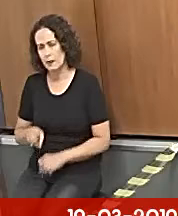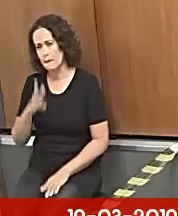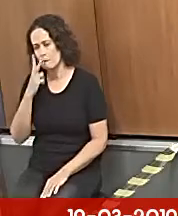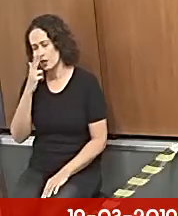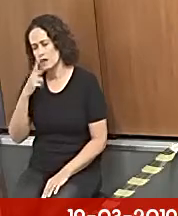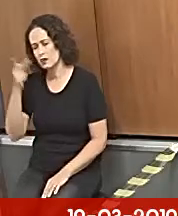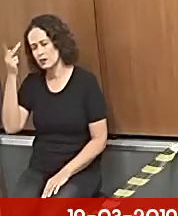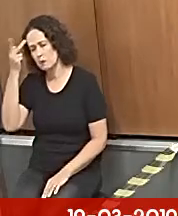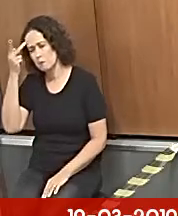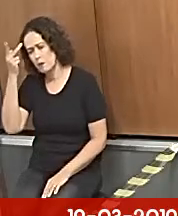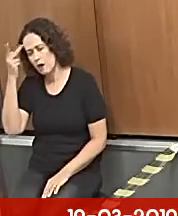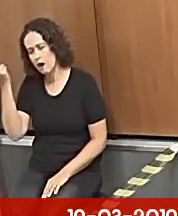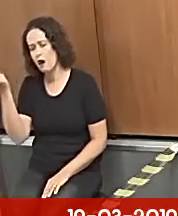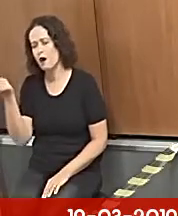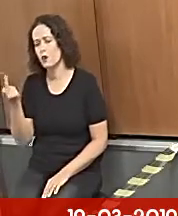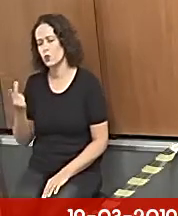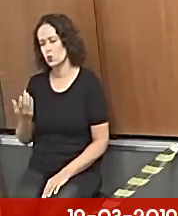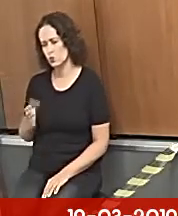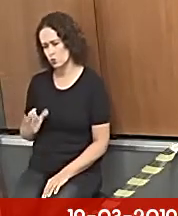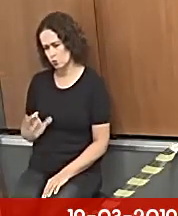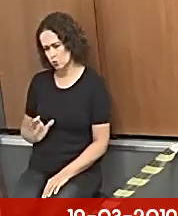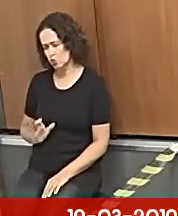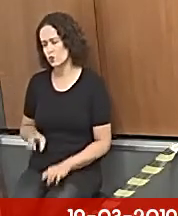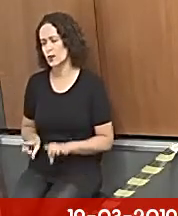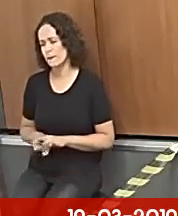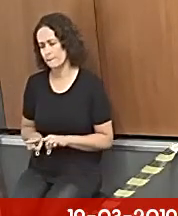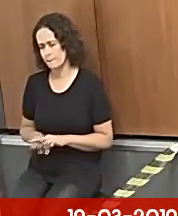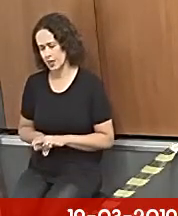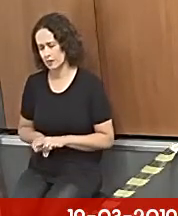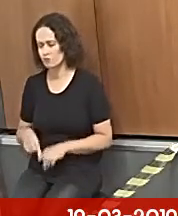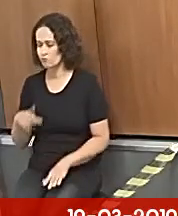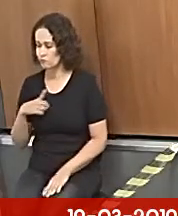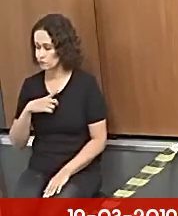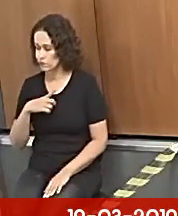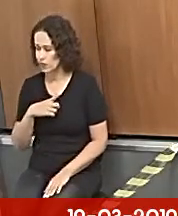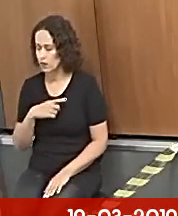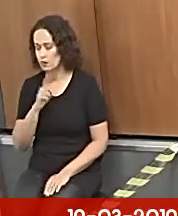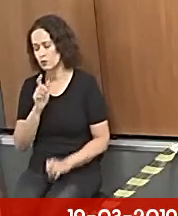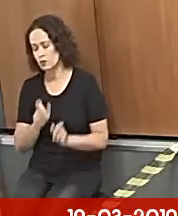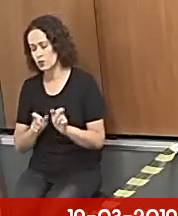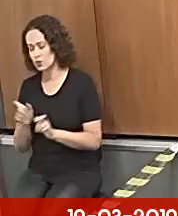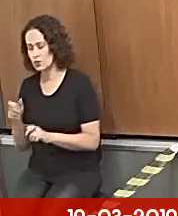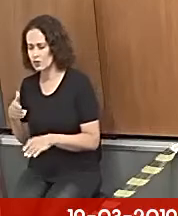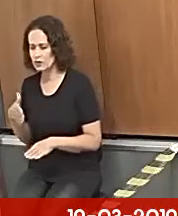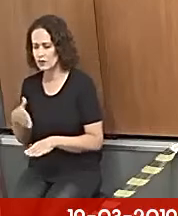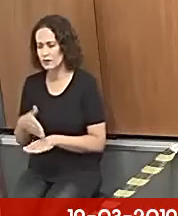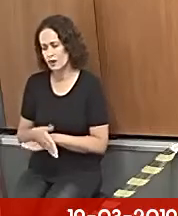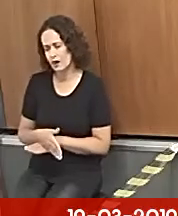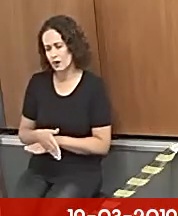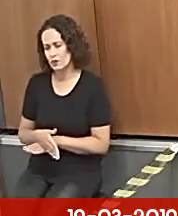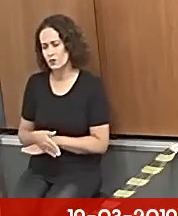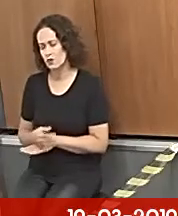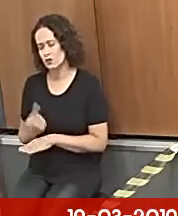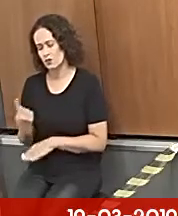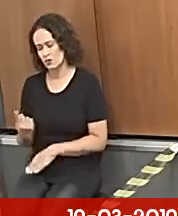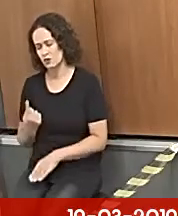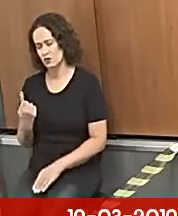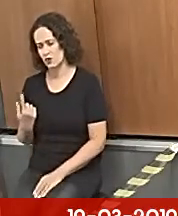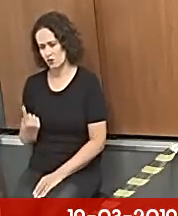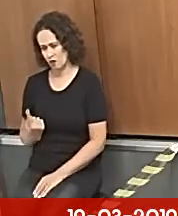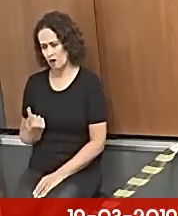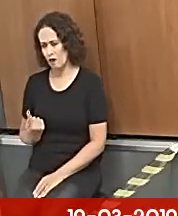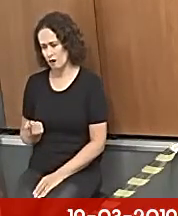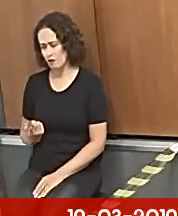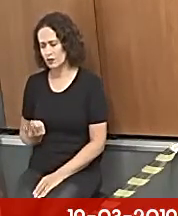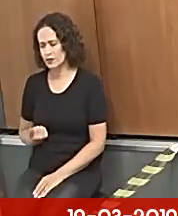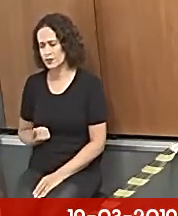esse protocolo inclusive é tem pessoas que entrar com ação individual nem contra o município a prefeitura em grande todas e